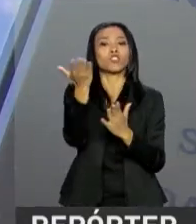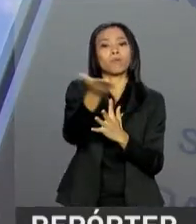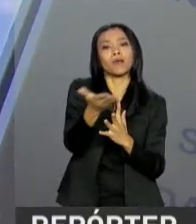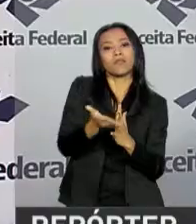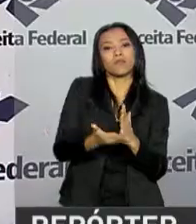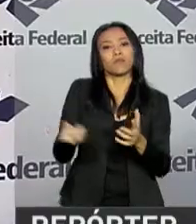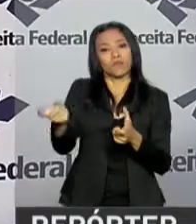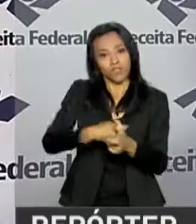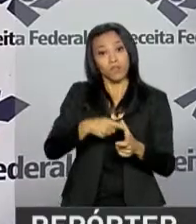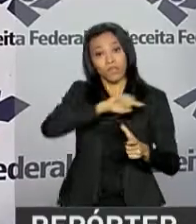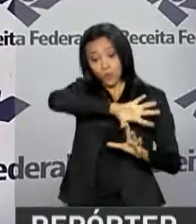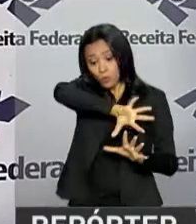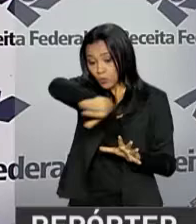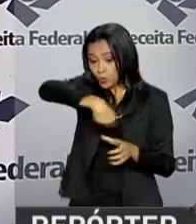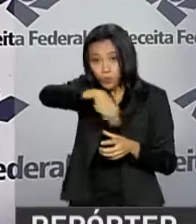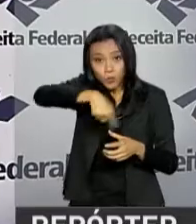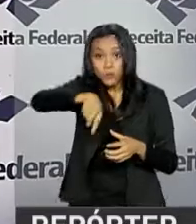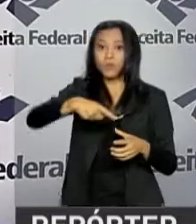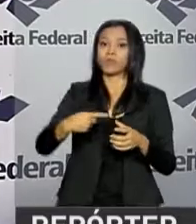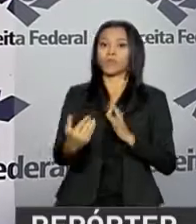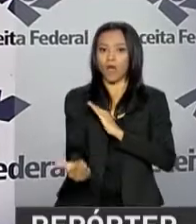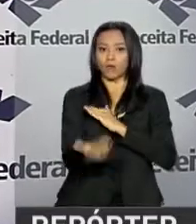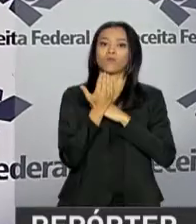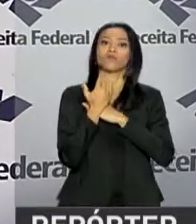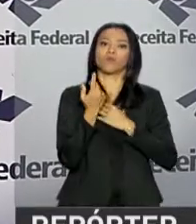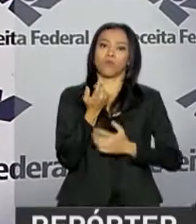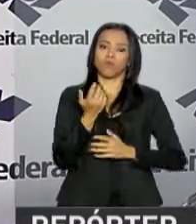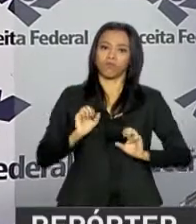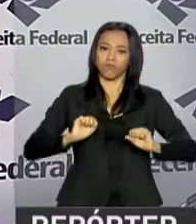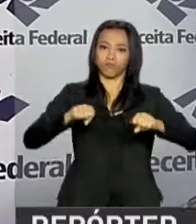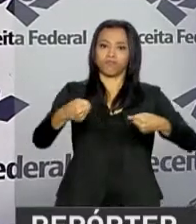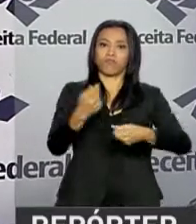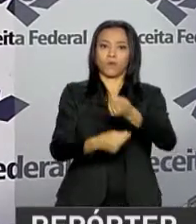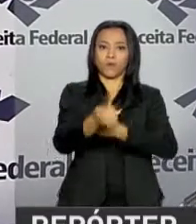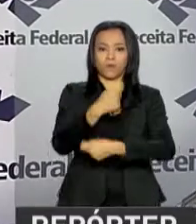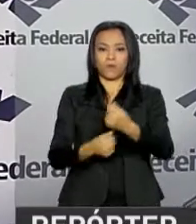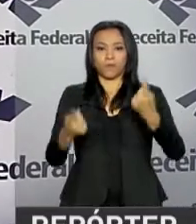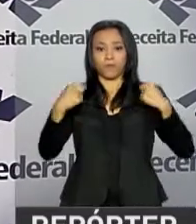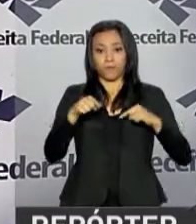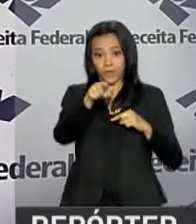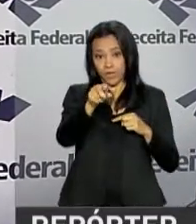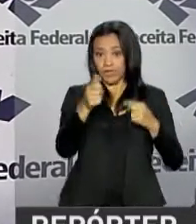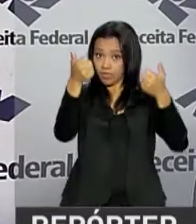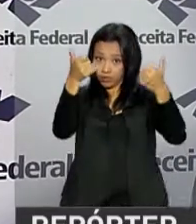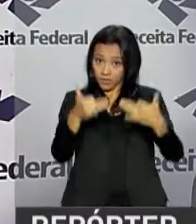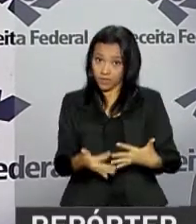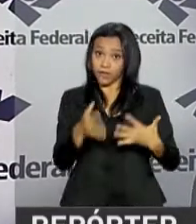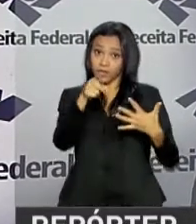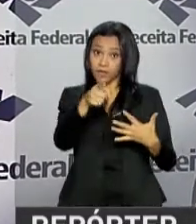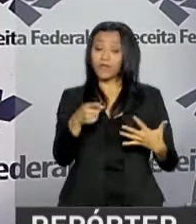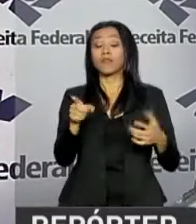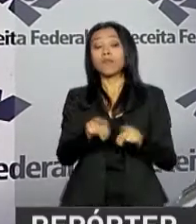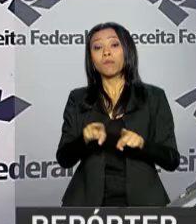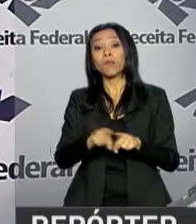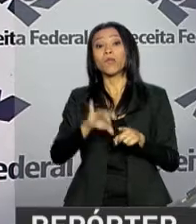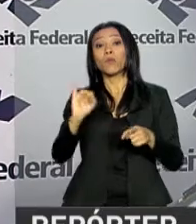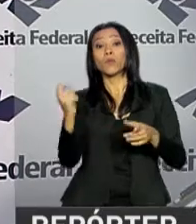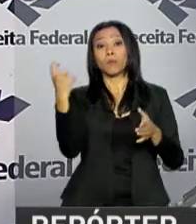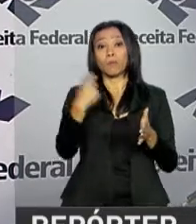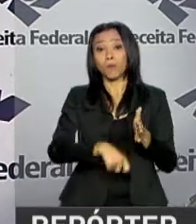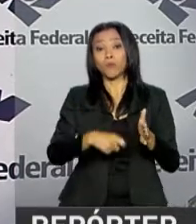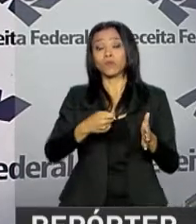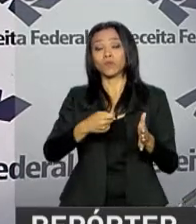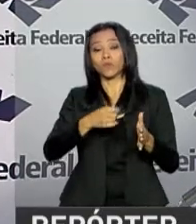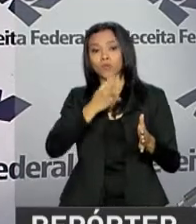dívida ativa. A arrecadação veio muito bem nesses 3 primeiros meses do ano, representando aí uma recuperação, inclusive, do imposto de renda e da contribuição